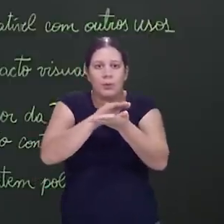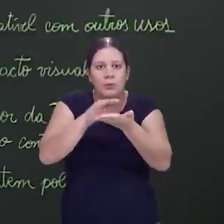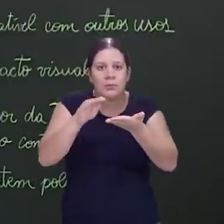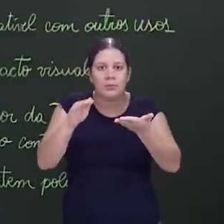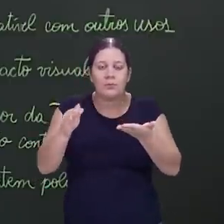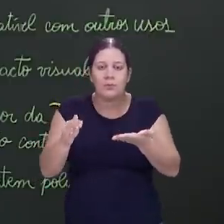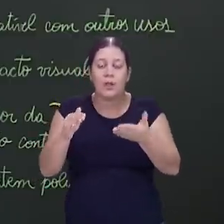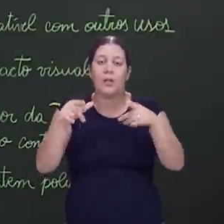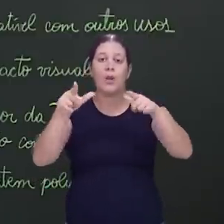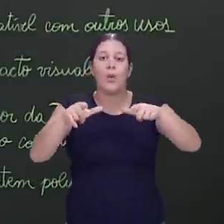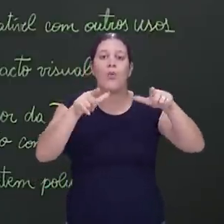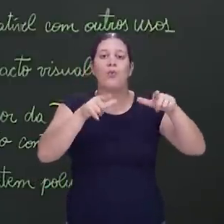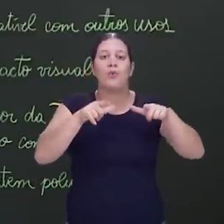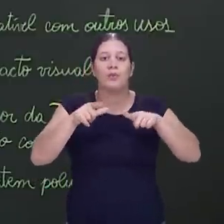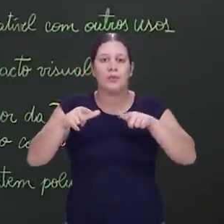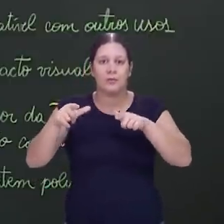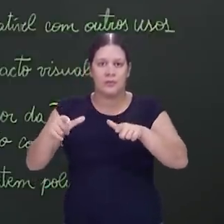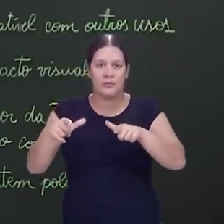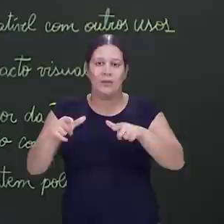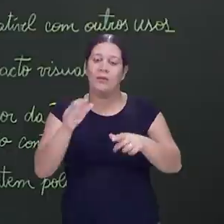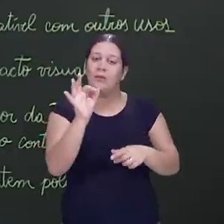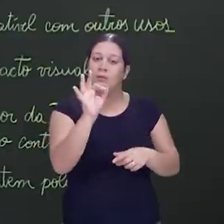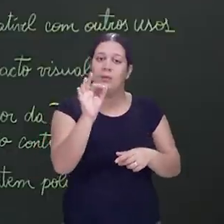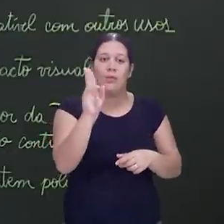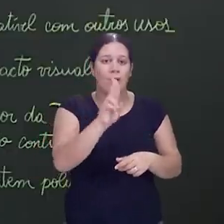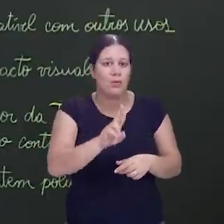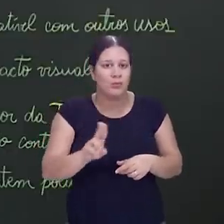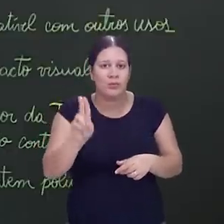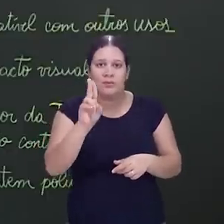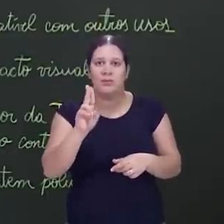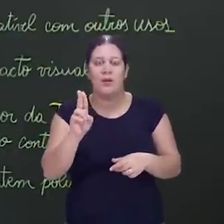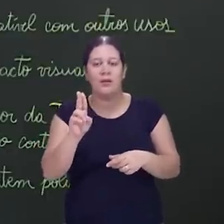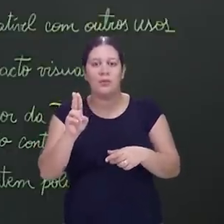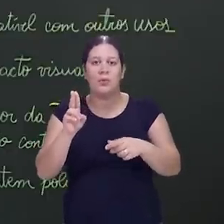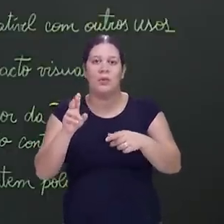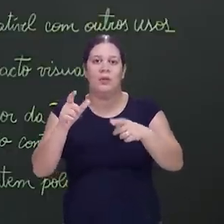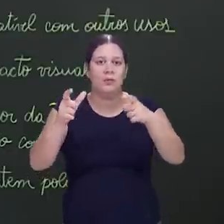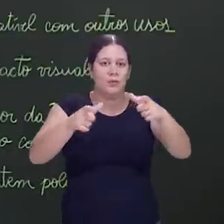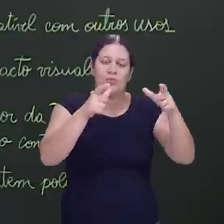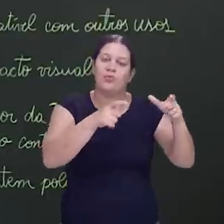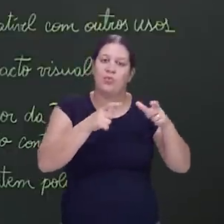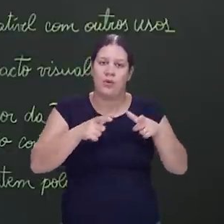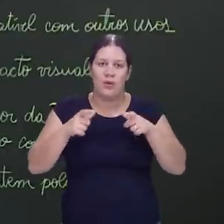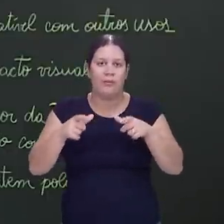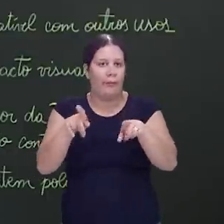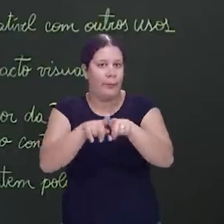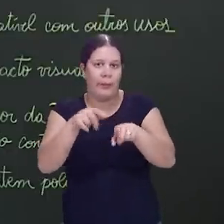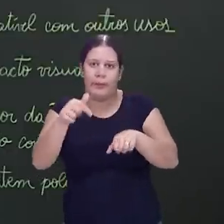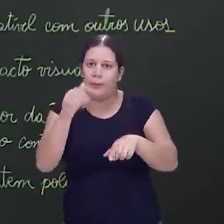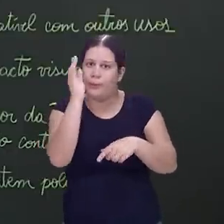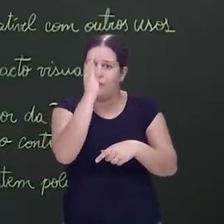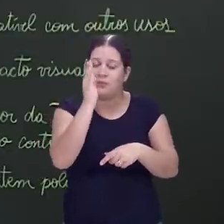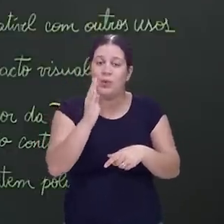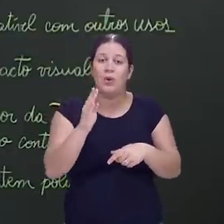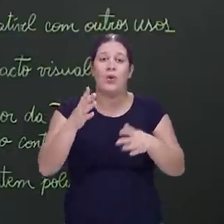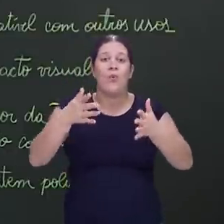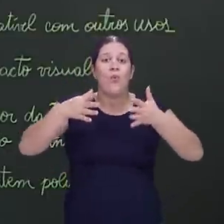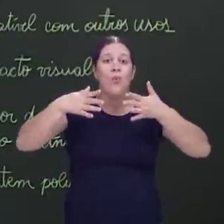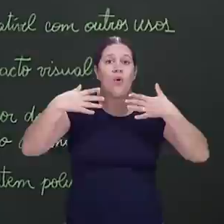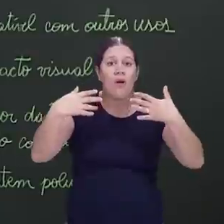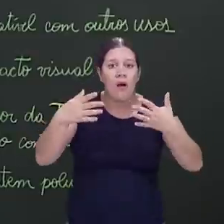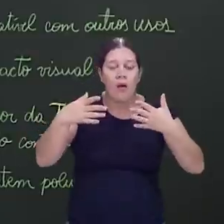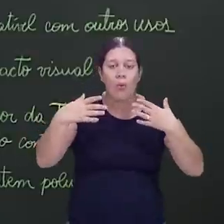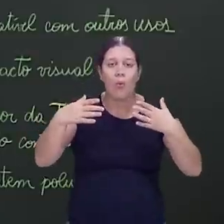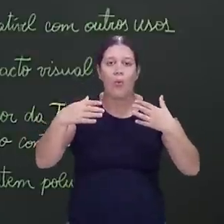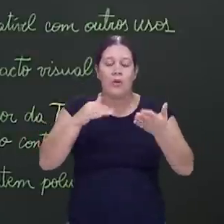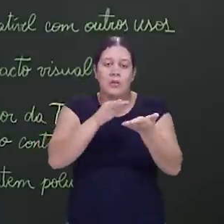geológica de cada um desses locais, por isso que não é tão utilizado em todo lugar, assim como aqui no Brasil não é, o calor que